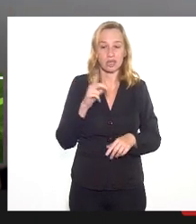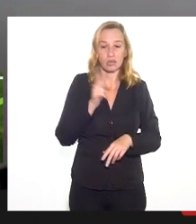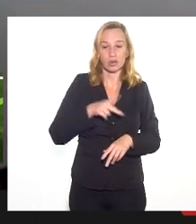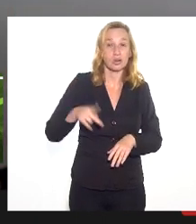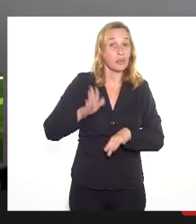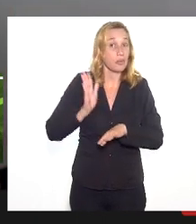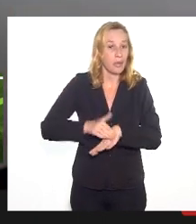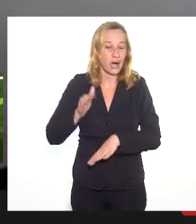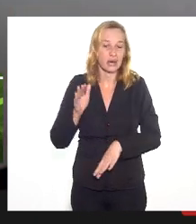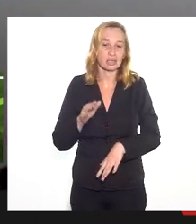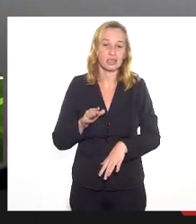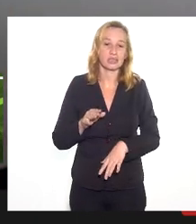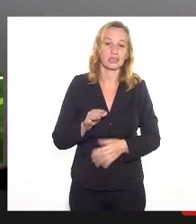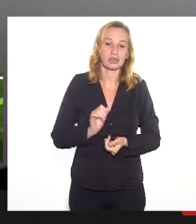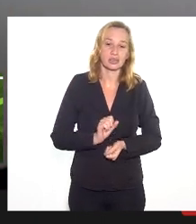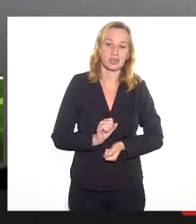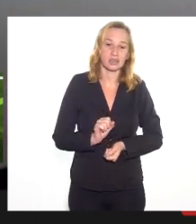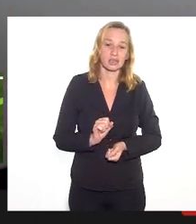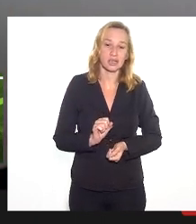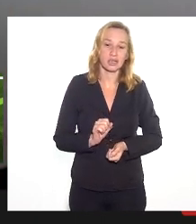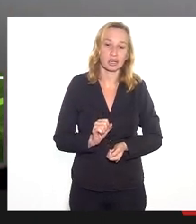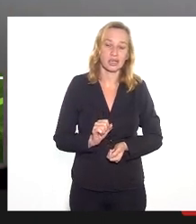Mais ainda,